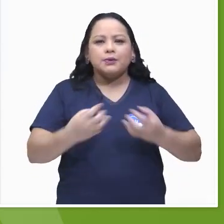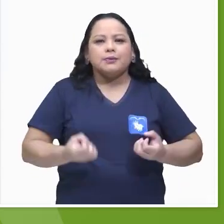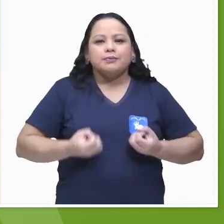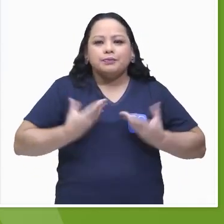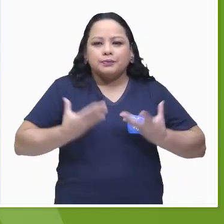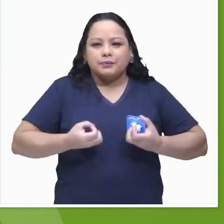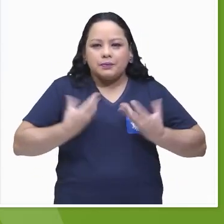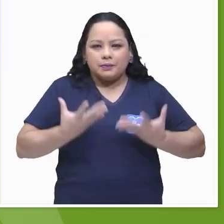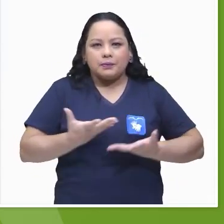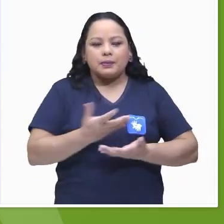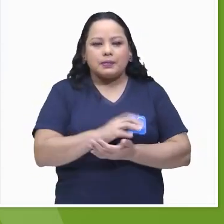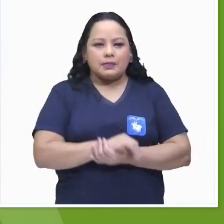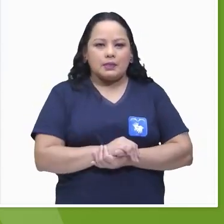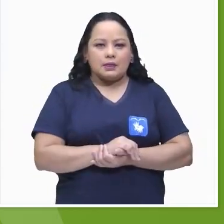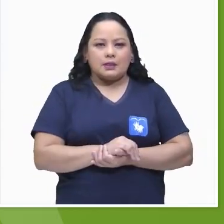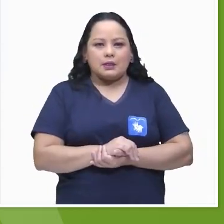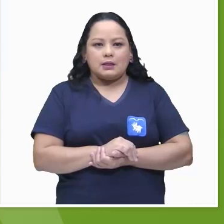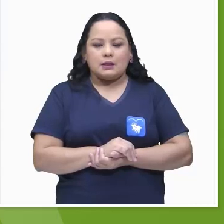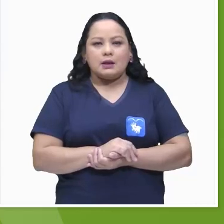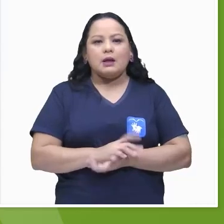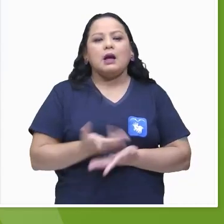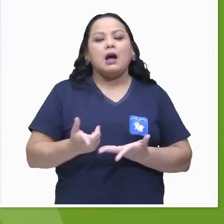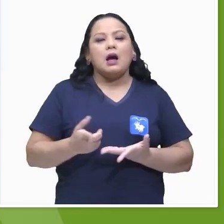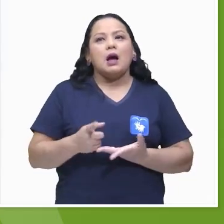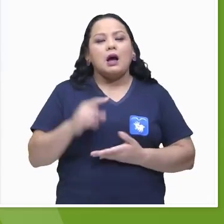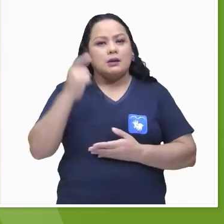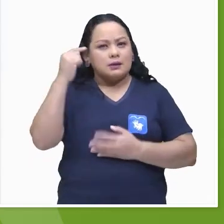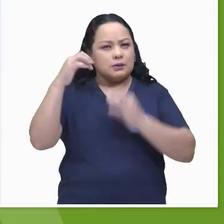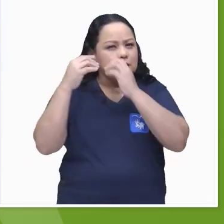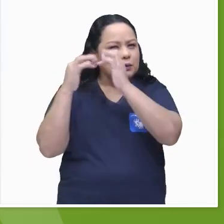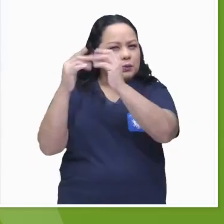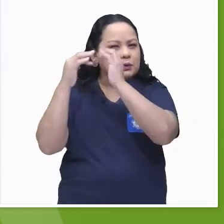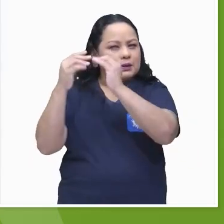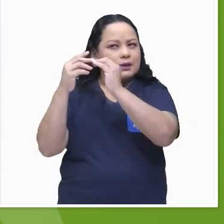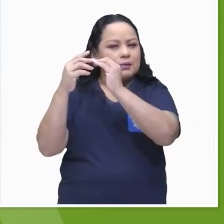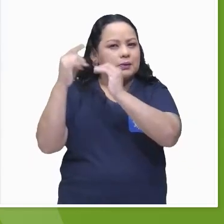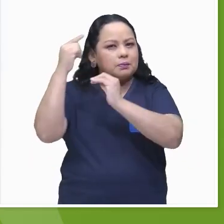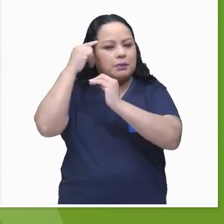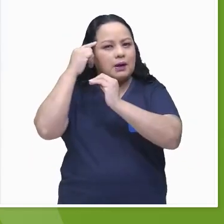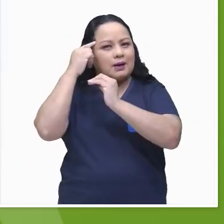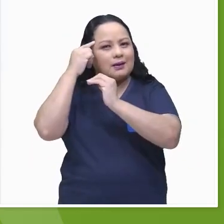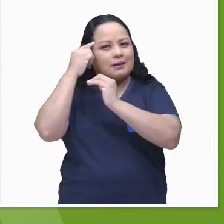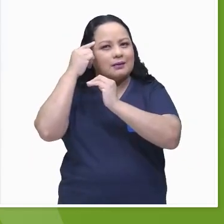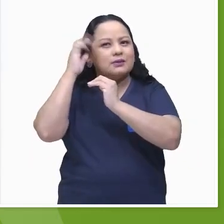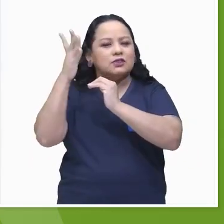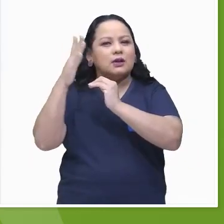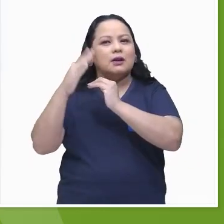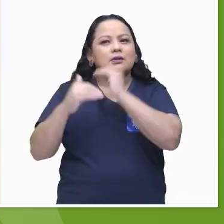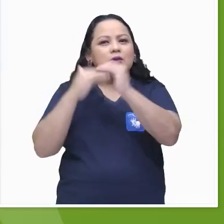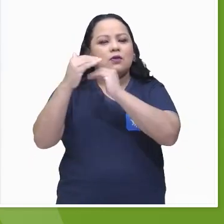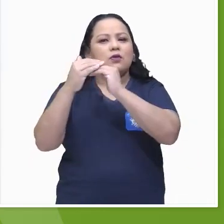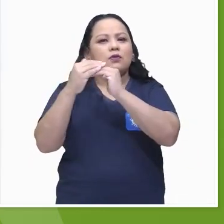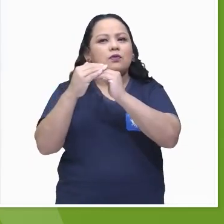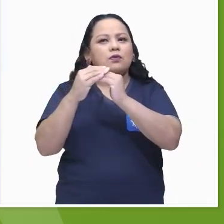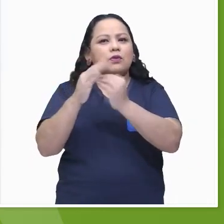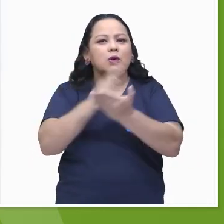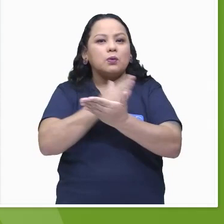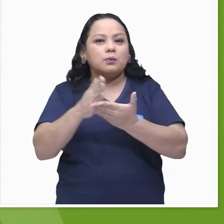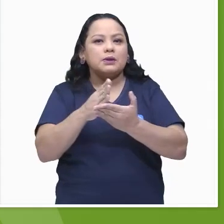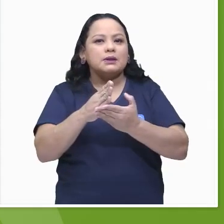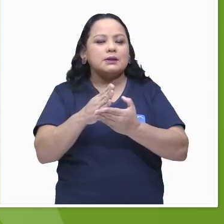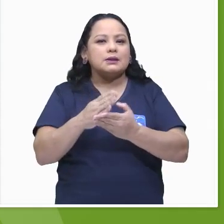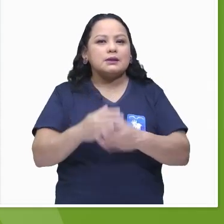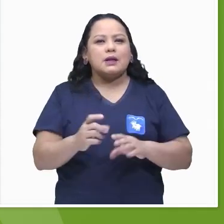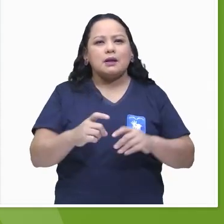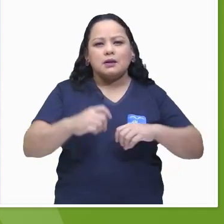hormônios, né? Então, a hipófise diz o quê? Agora já está na hora de começar a produção dos hormônios